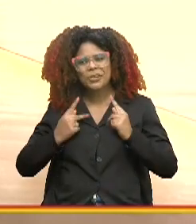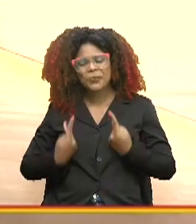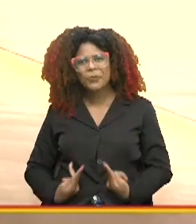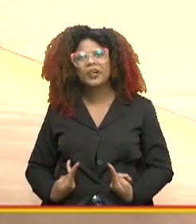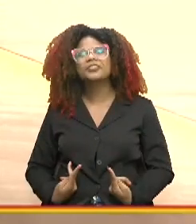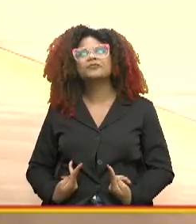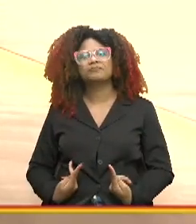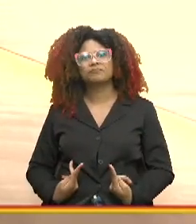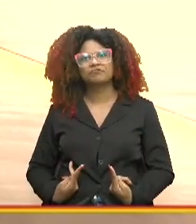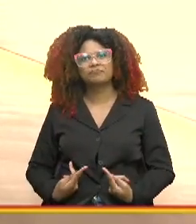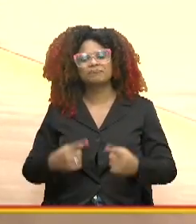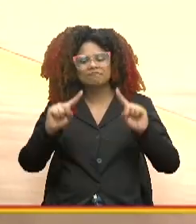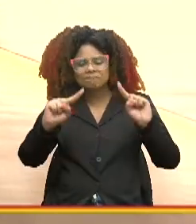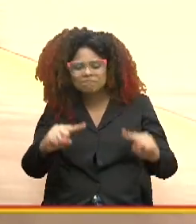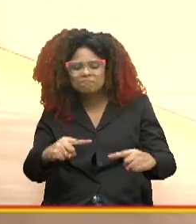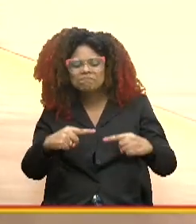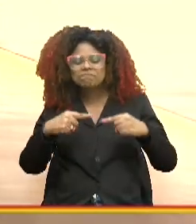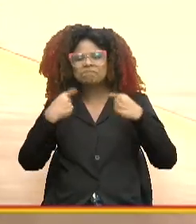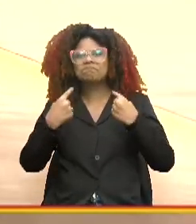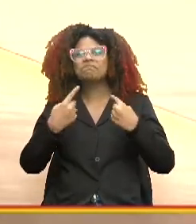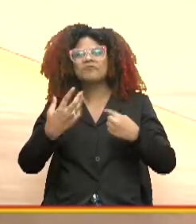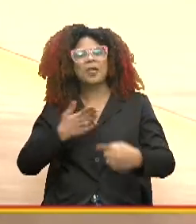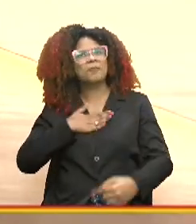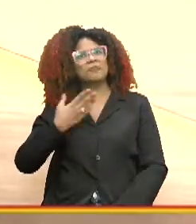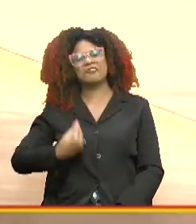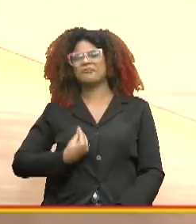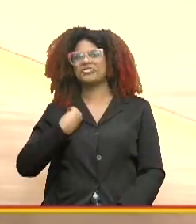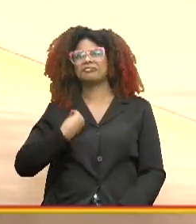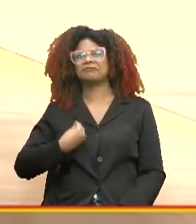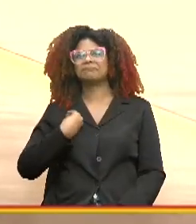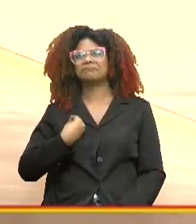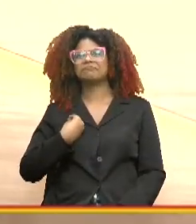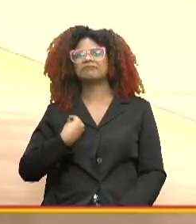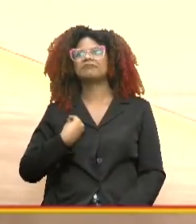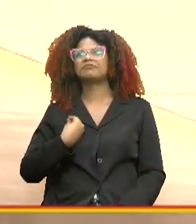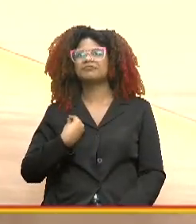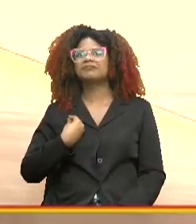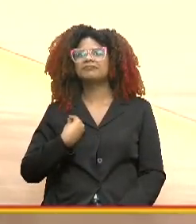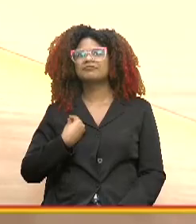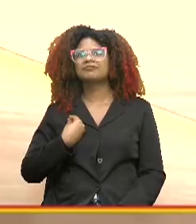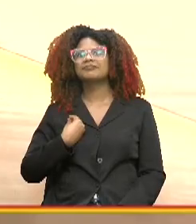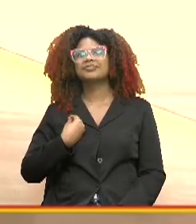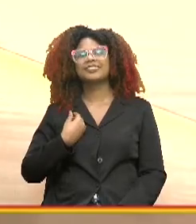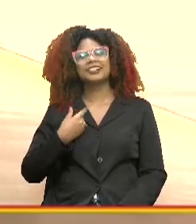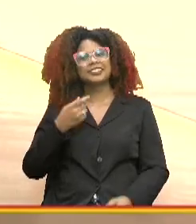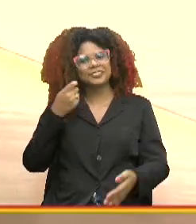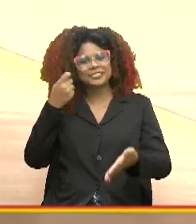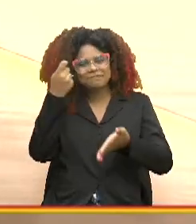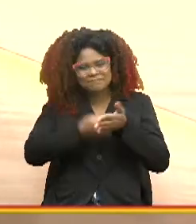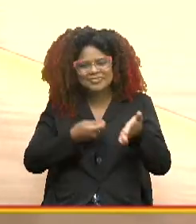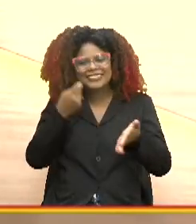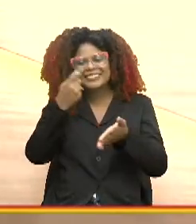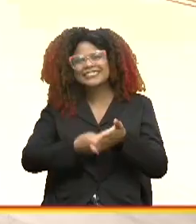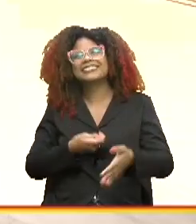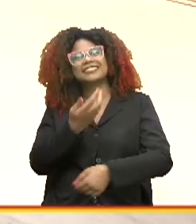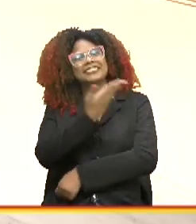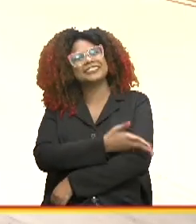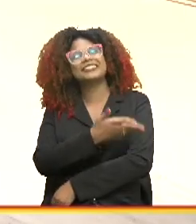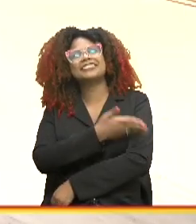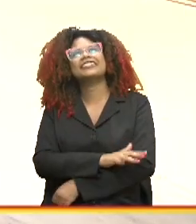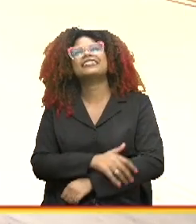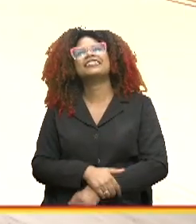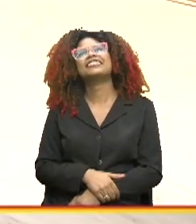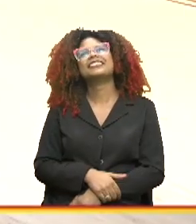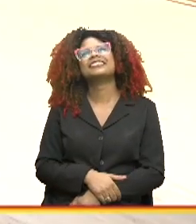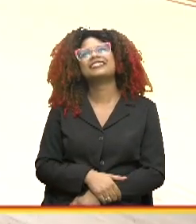dizer é o maior desafio da minha vida né Um Desafio que eu tô tentando ainda né e